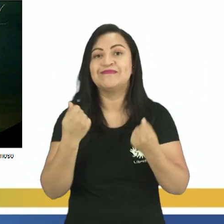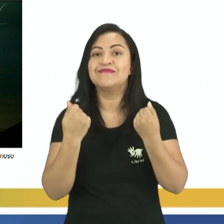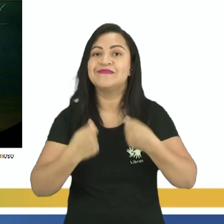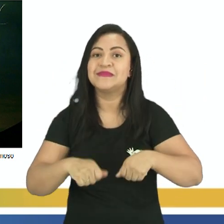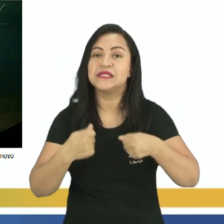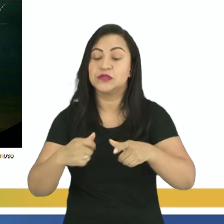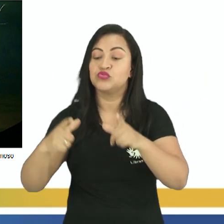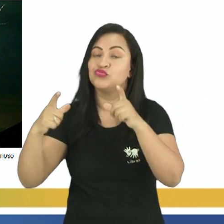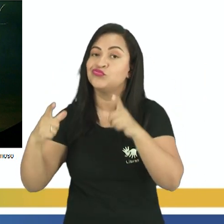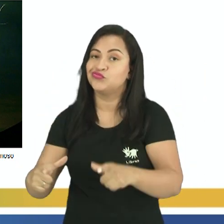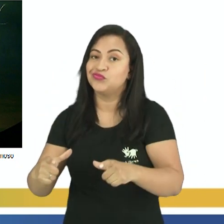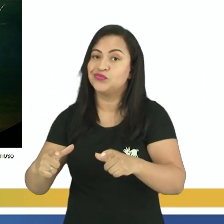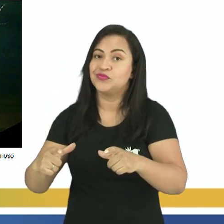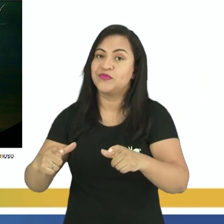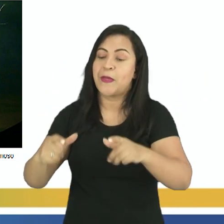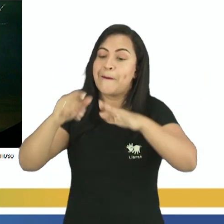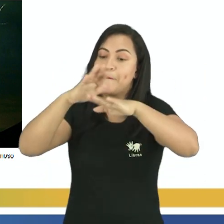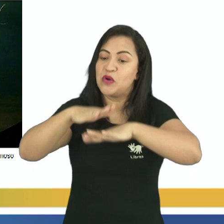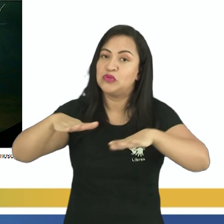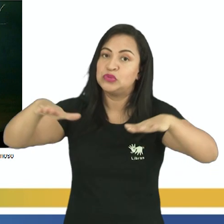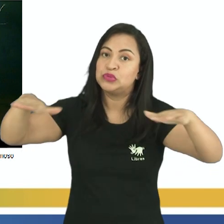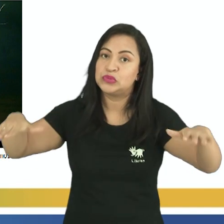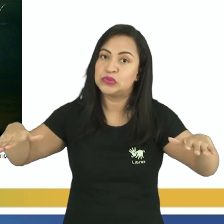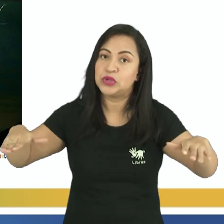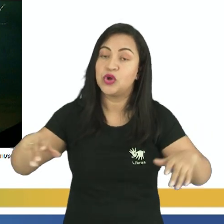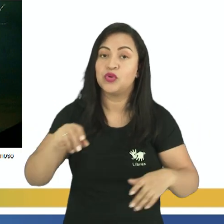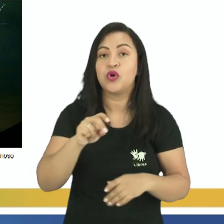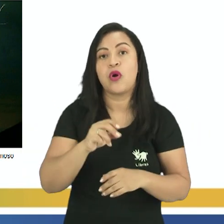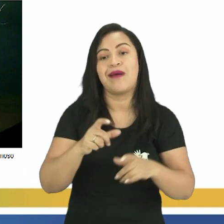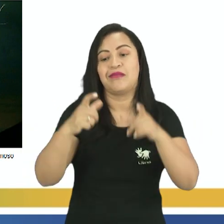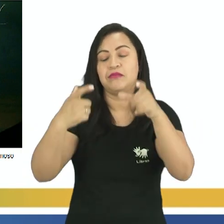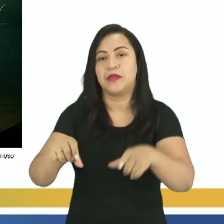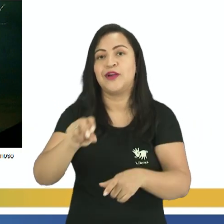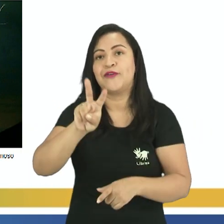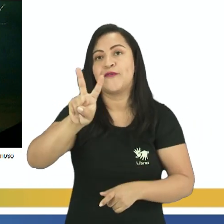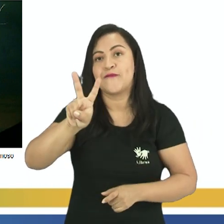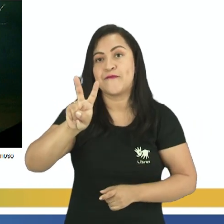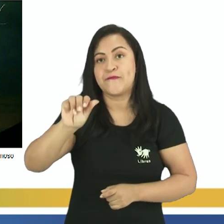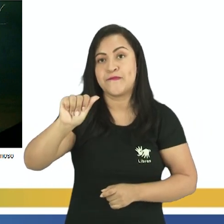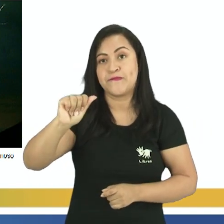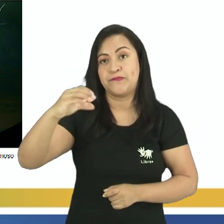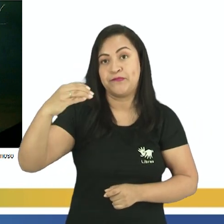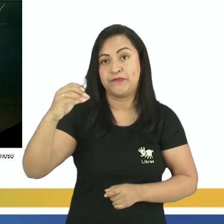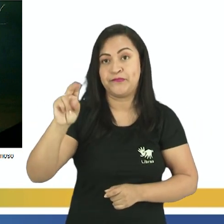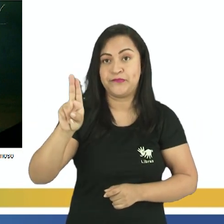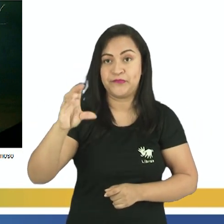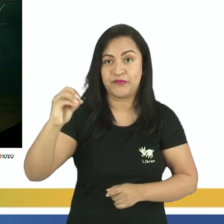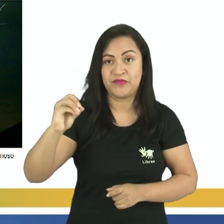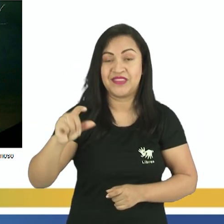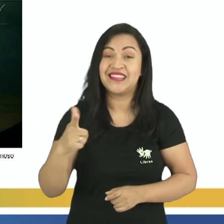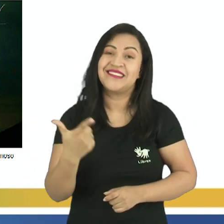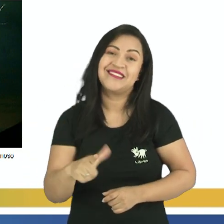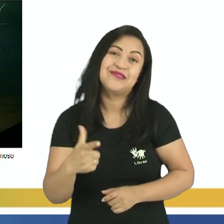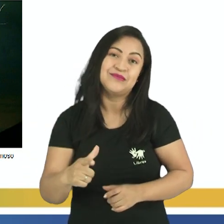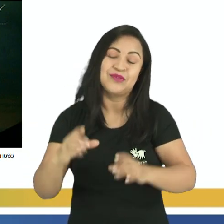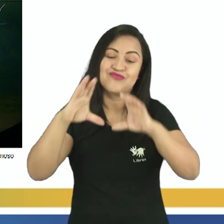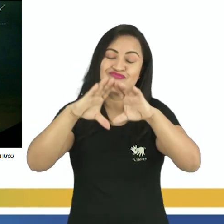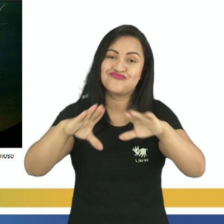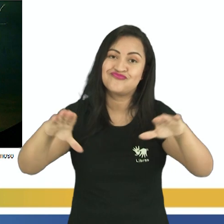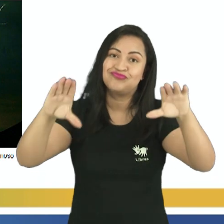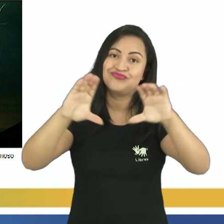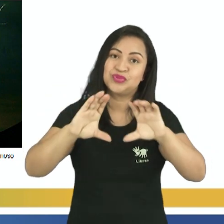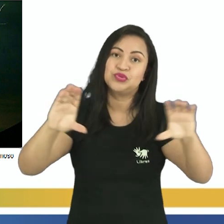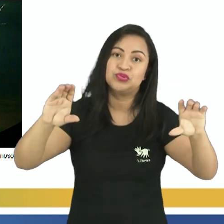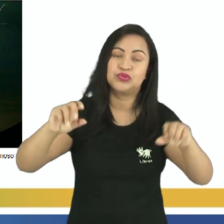para se propagar. Como no vácuo a gente não tem as camadas de ar, não existe esse meio para que ocorra a propagação